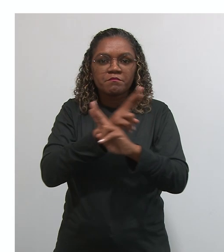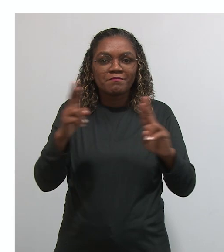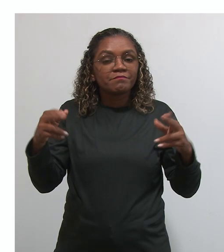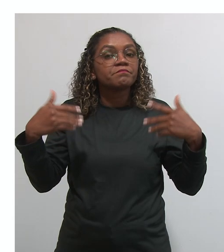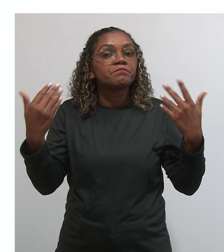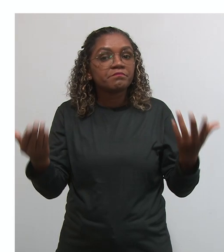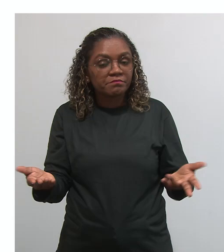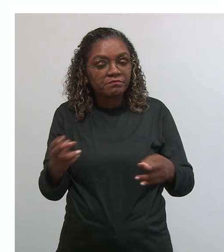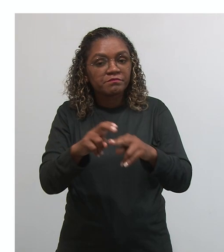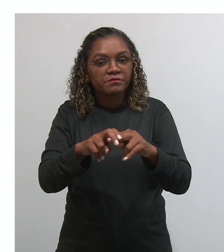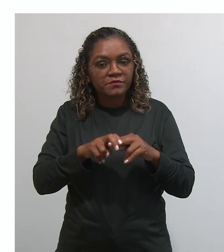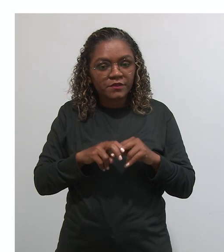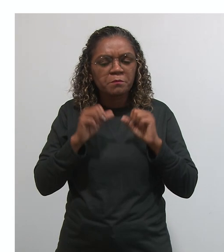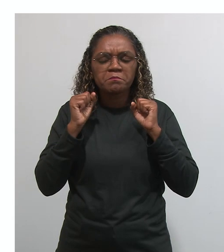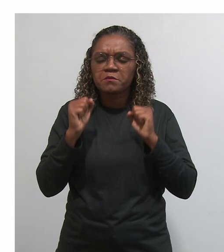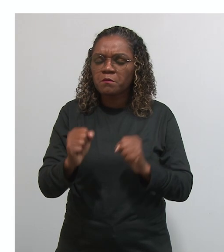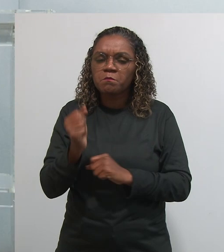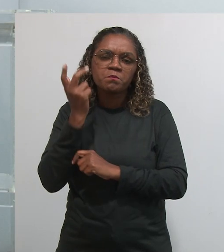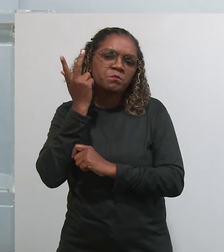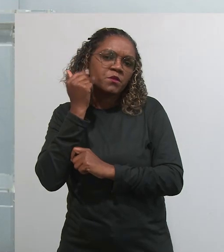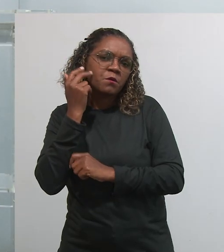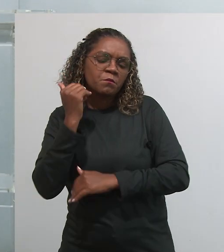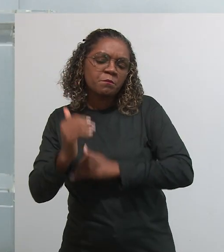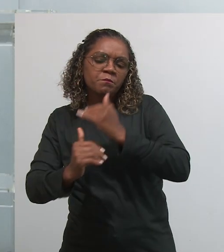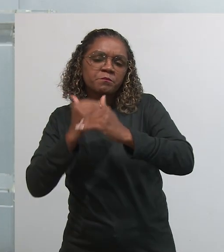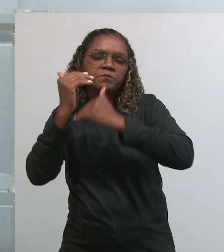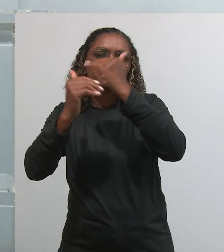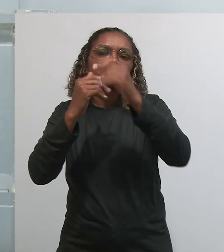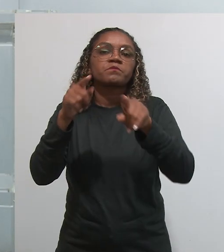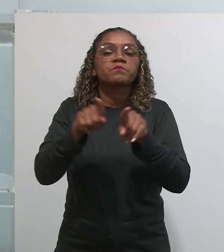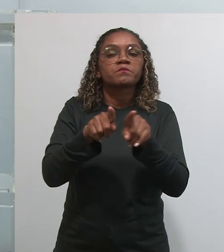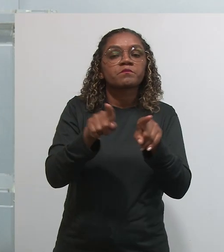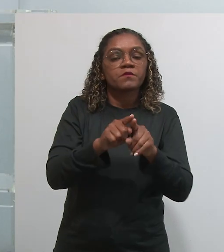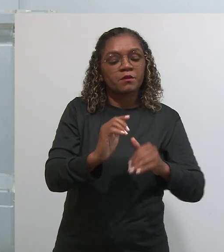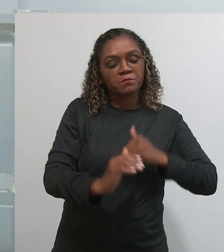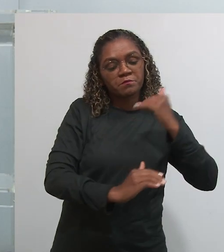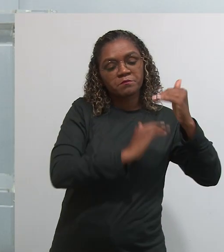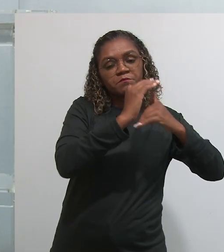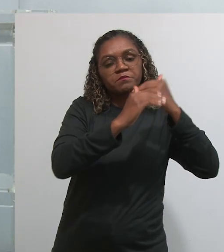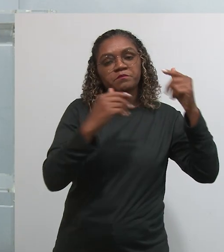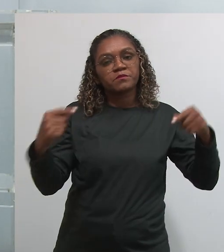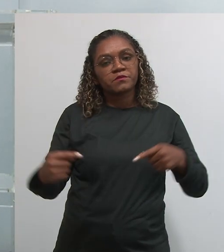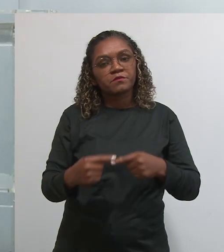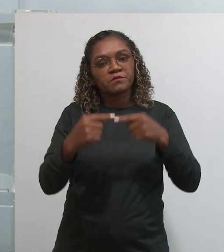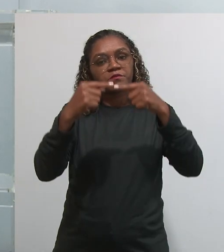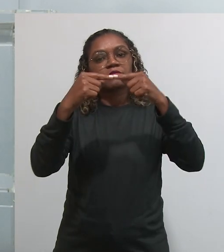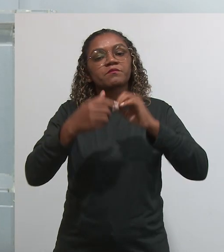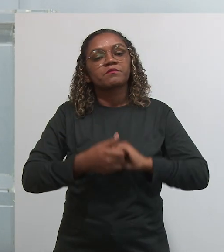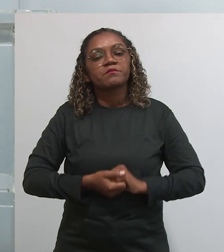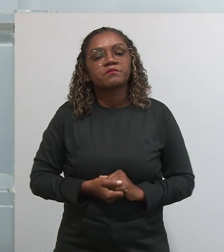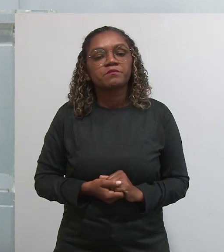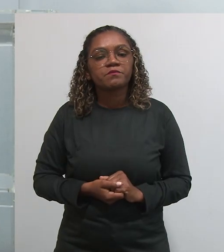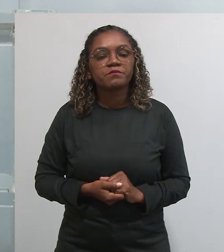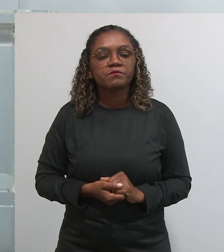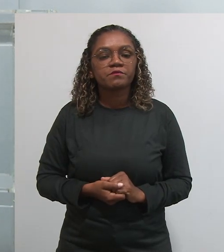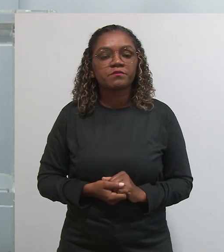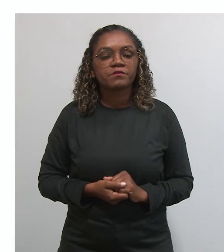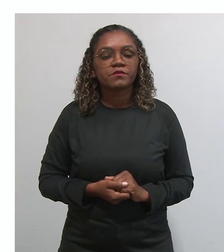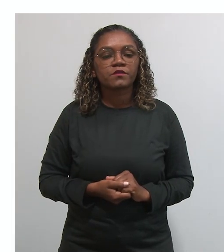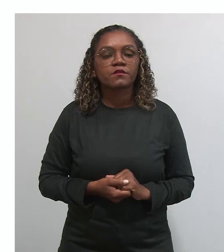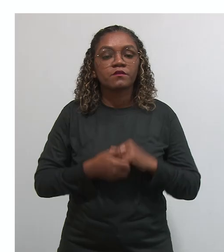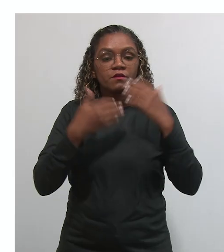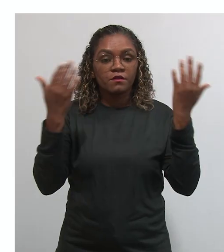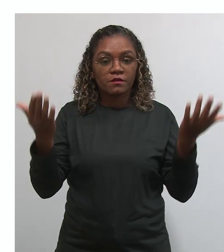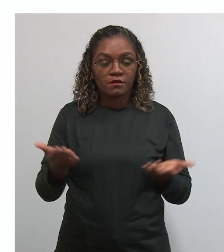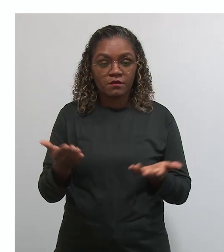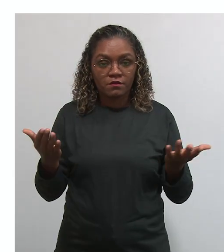senso comum. Então, você pode desenvolver tranquilamente seu senso comum, mas também pode desenvolver teu senso crítico.